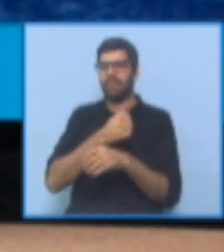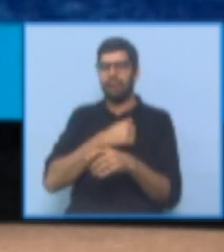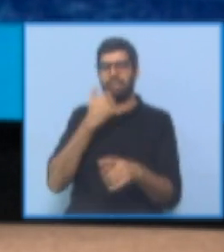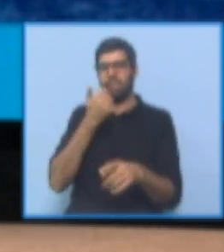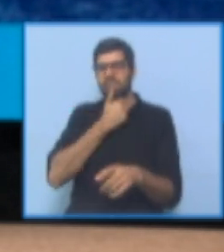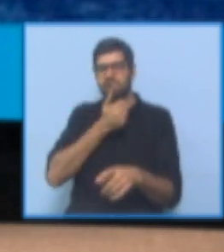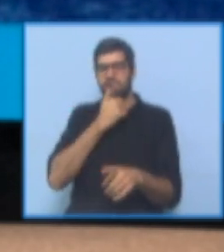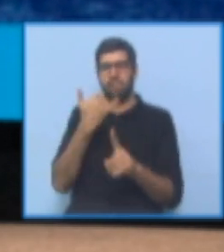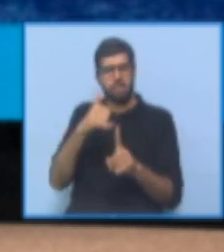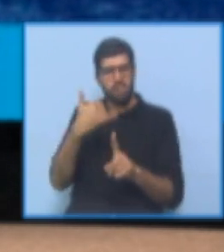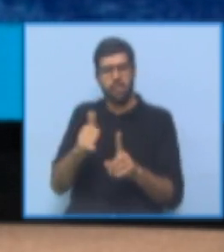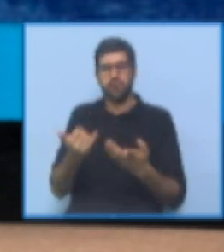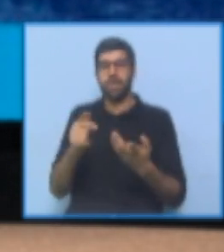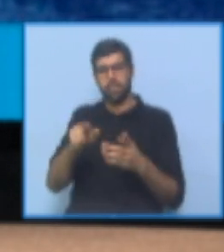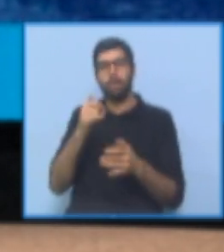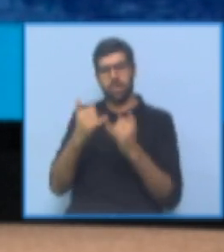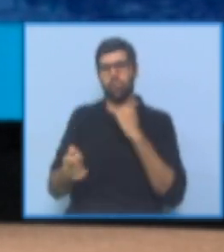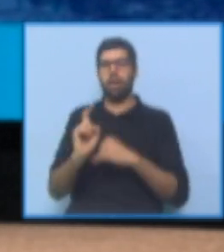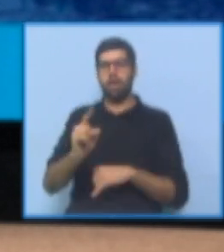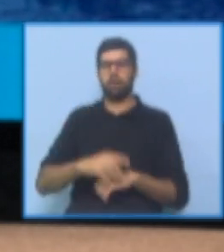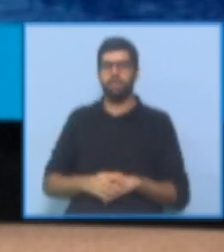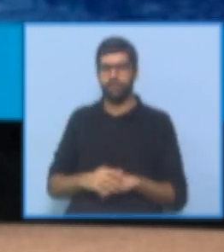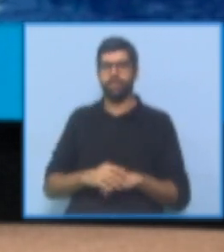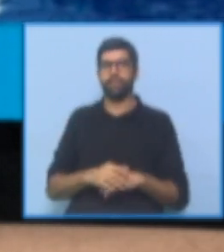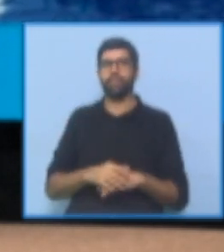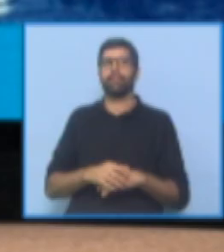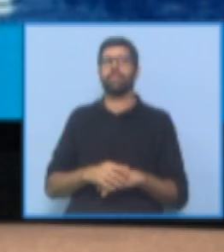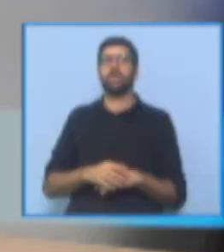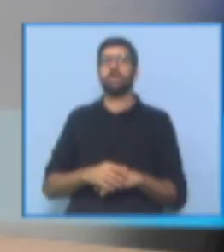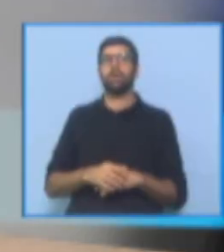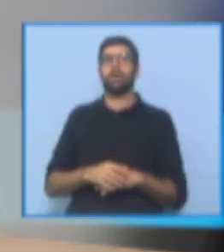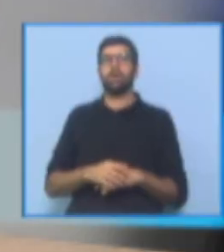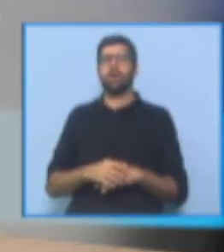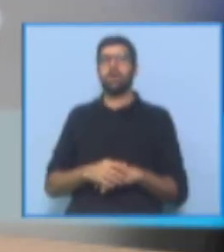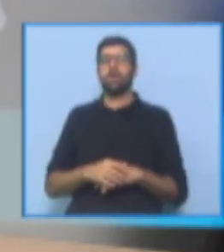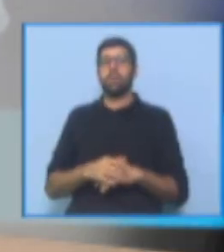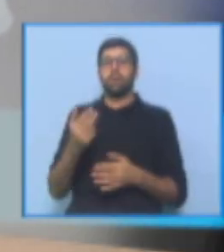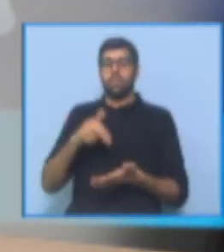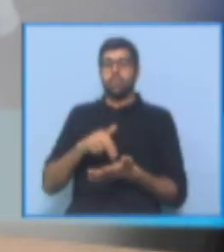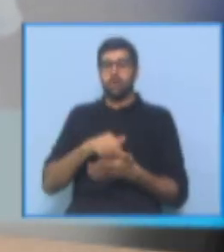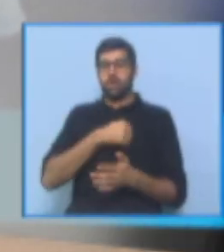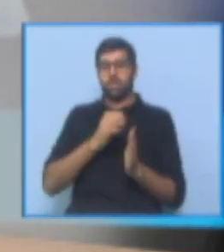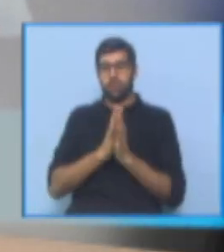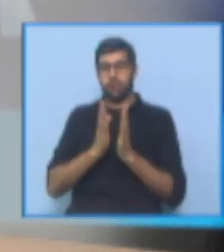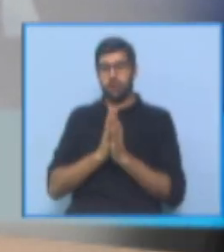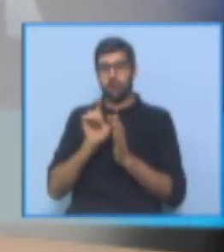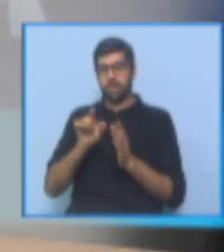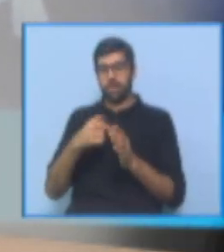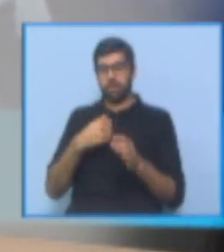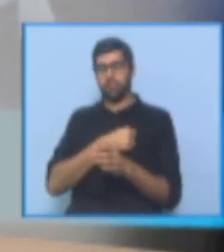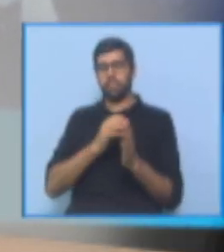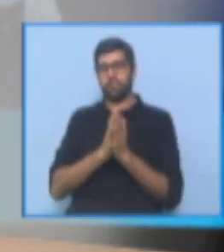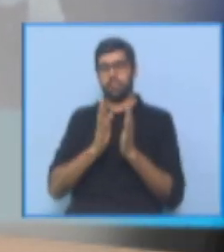tínhamos dúvida que é perigoso. Não é? No pensar a presença da Igreja Católica, nomeadamente na